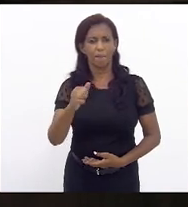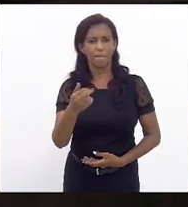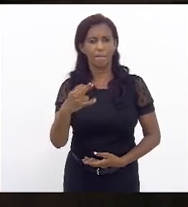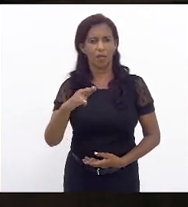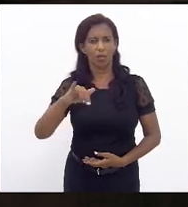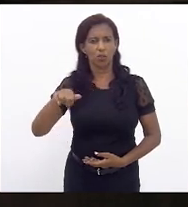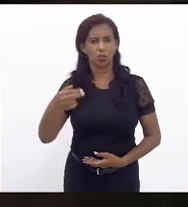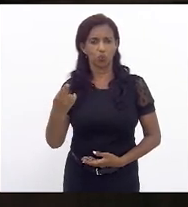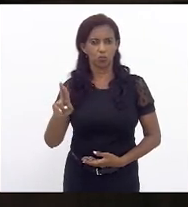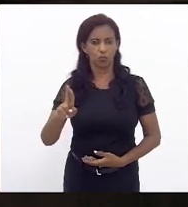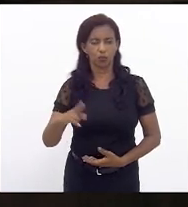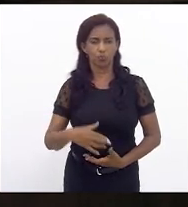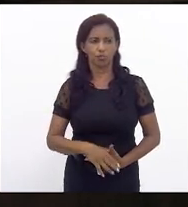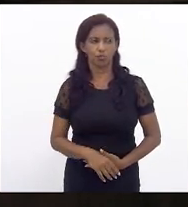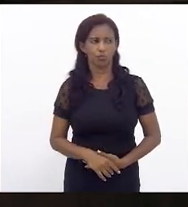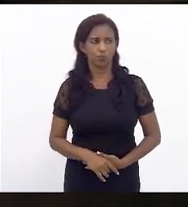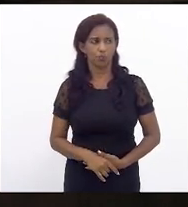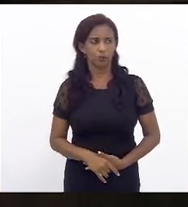Deputado Jaumir Júnior.